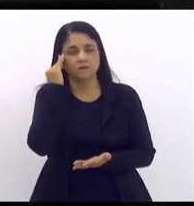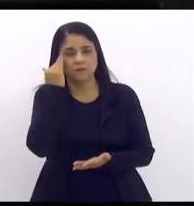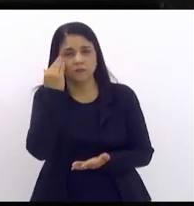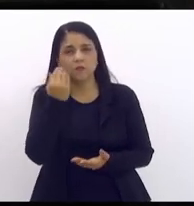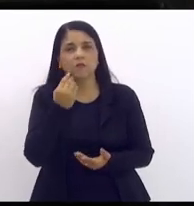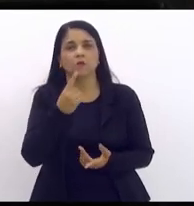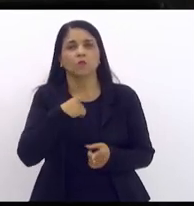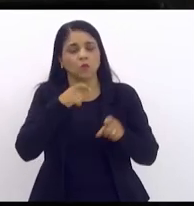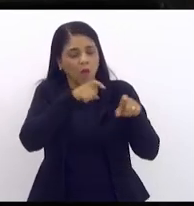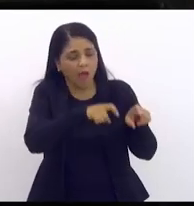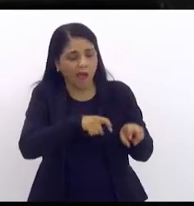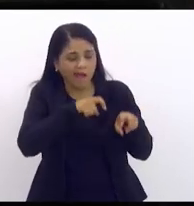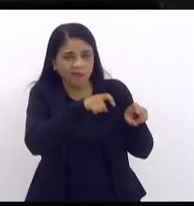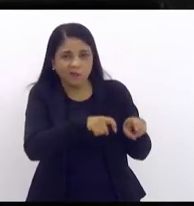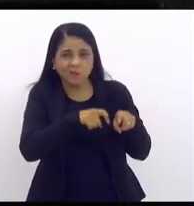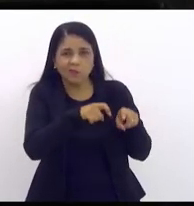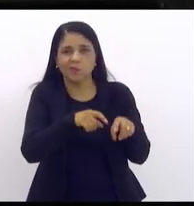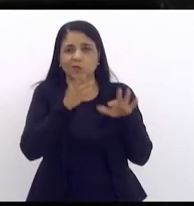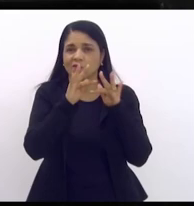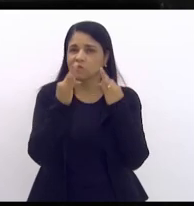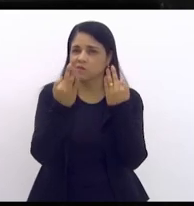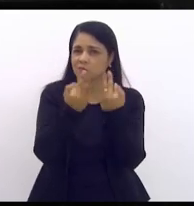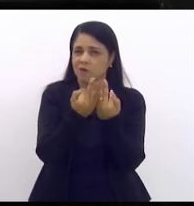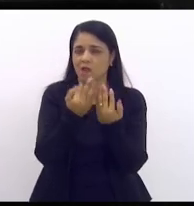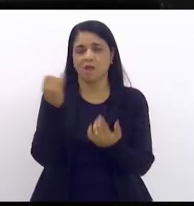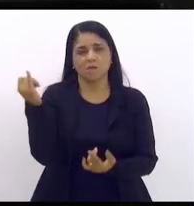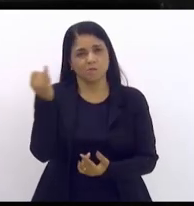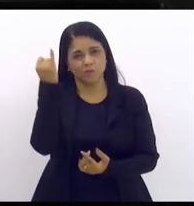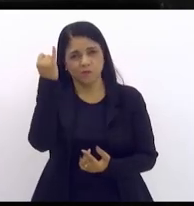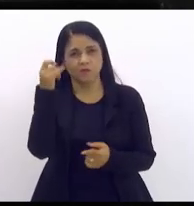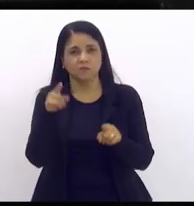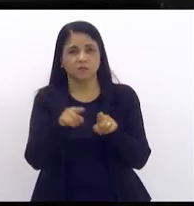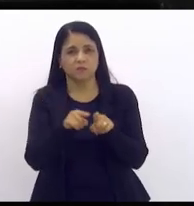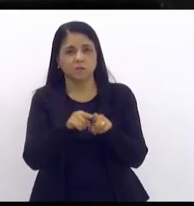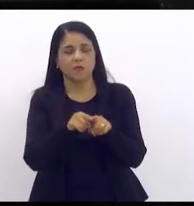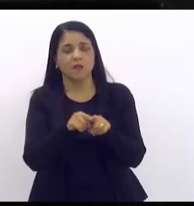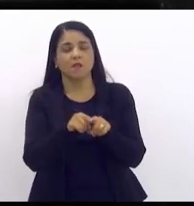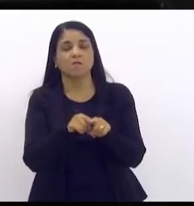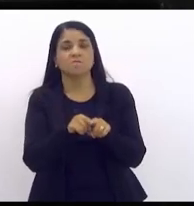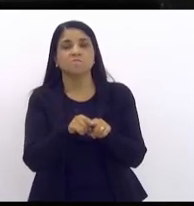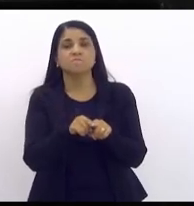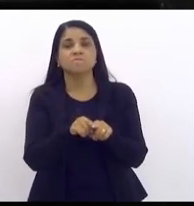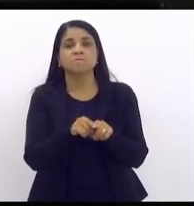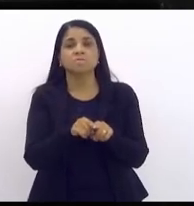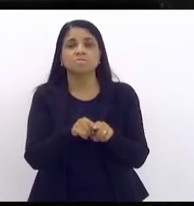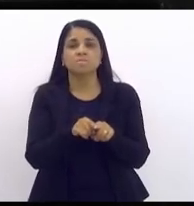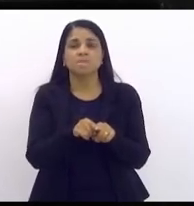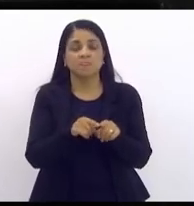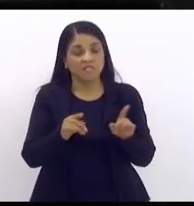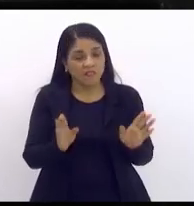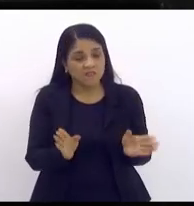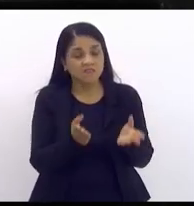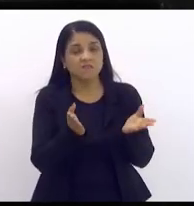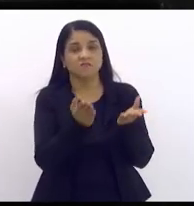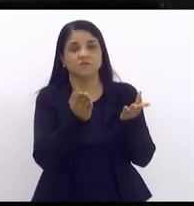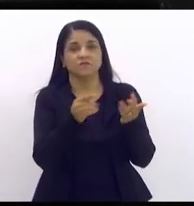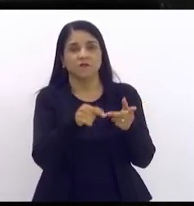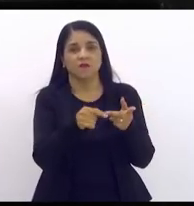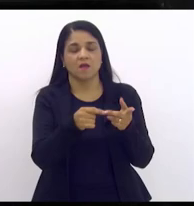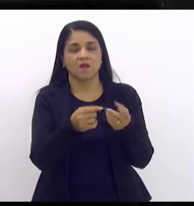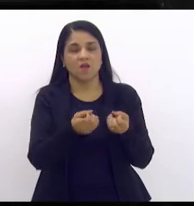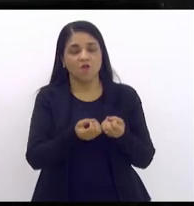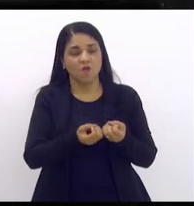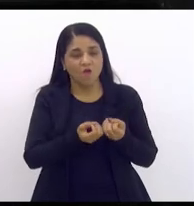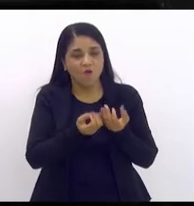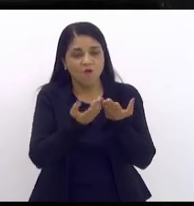quanto que a agricultura familiar e os pequenos agricultores precisam ser incentivados a